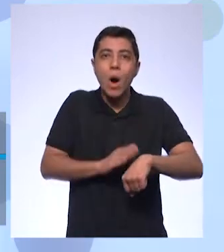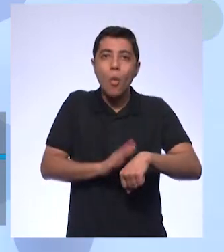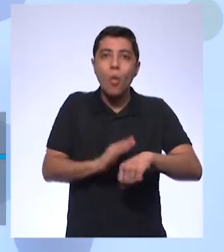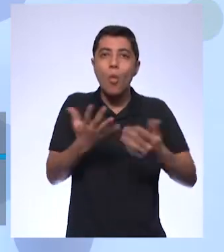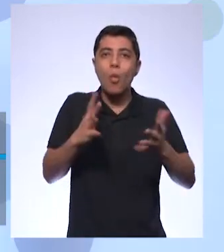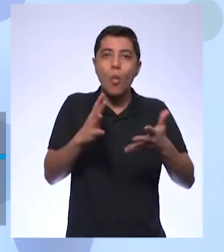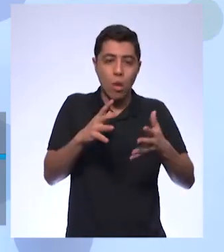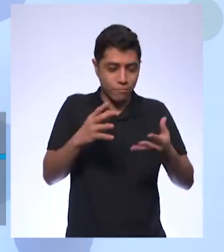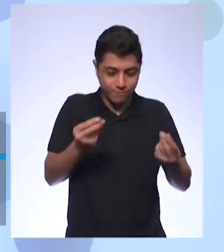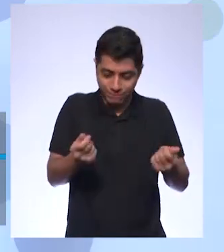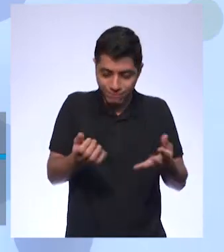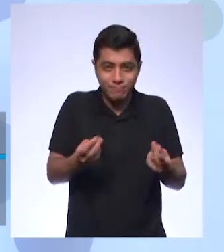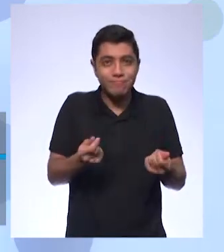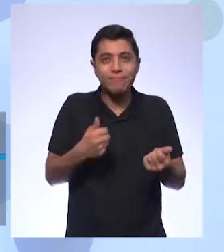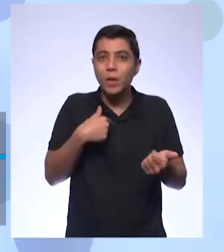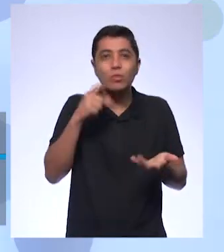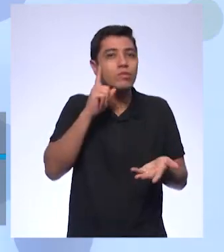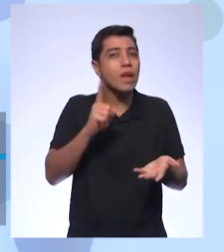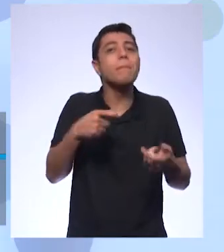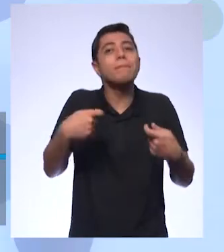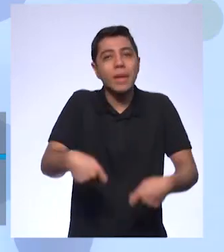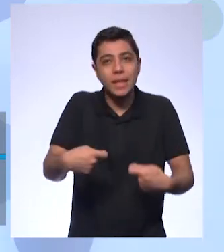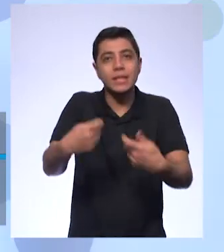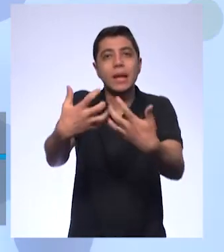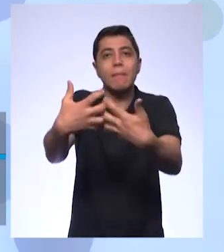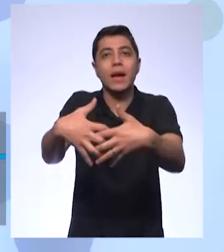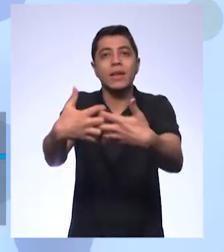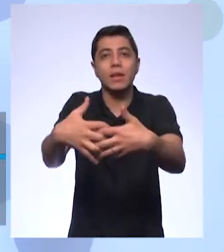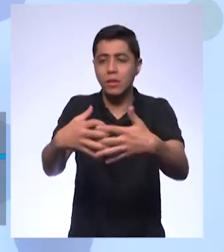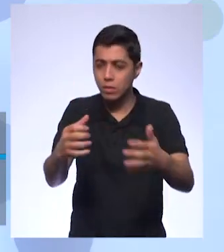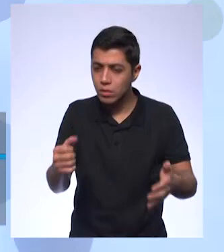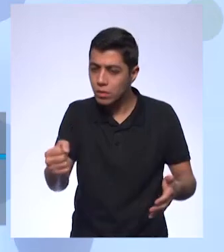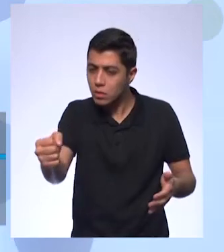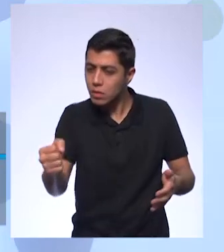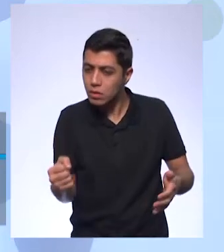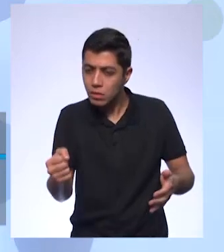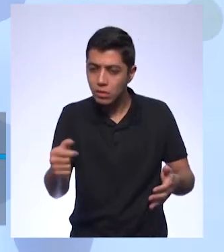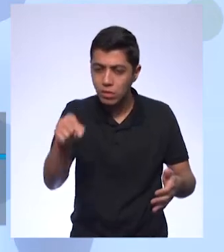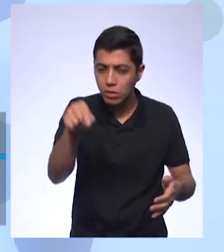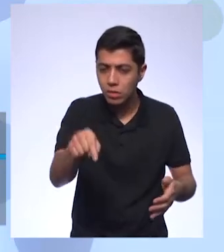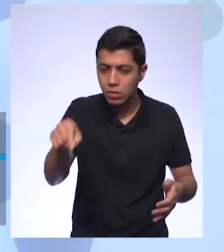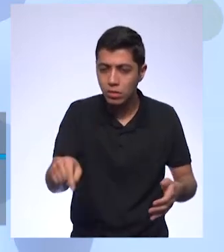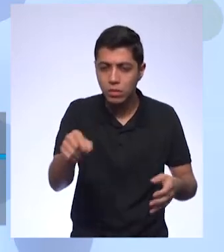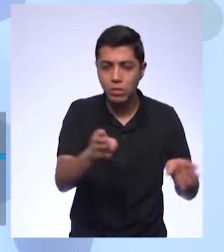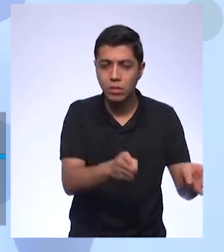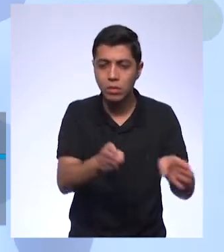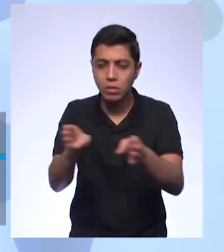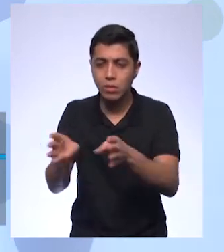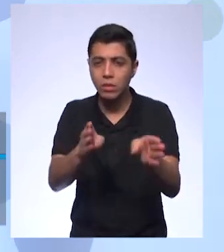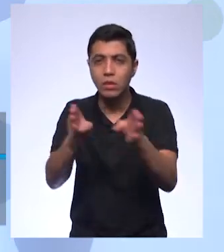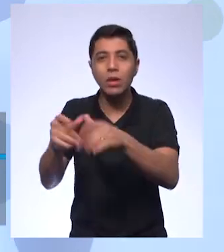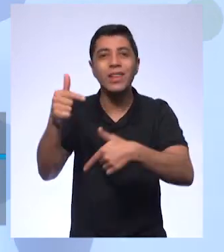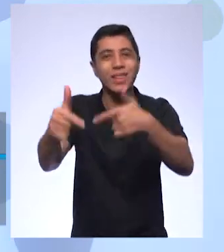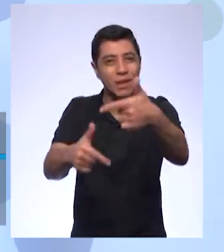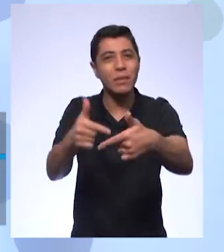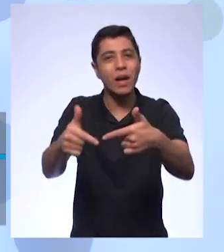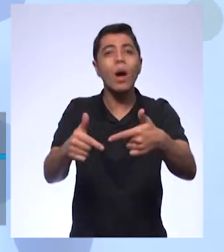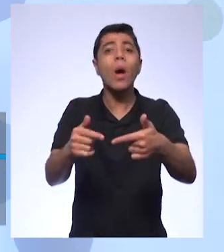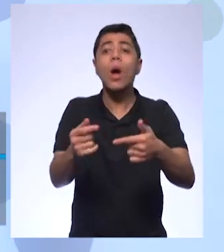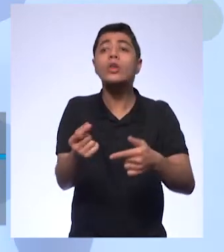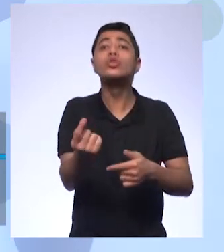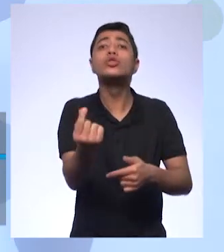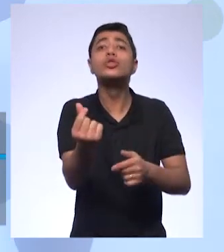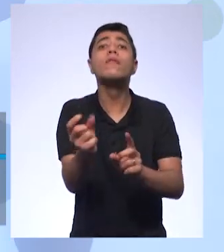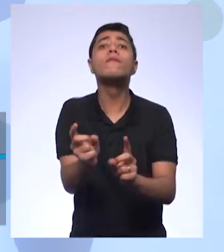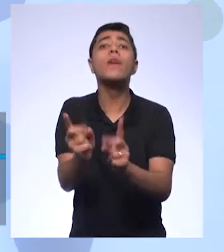uma qualificação ali, ele não tem controle do quanto vai ser vendido, a que preço, ou seja, a separação total